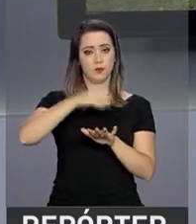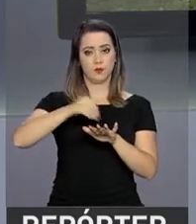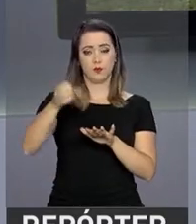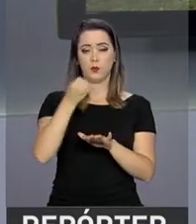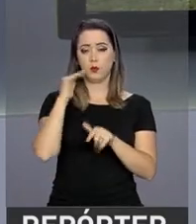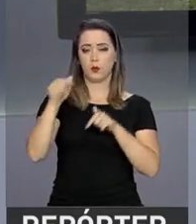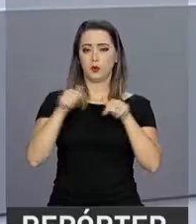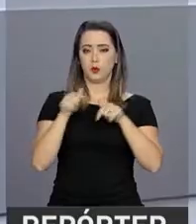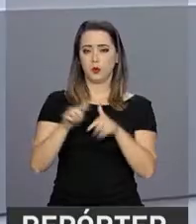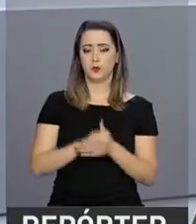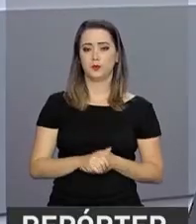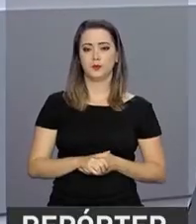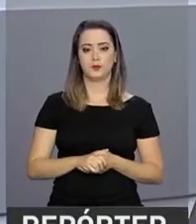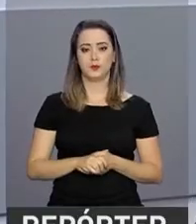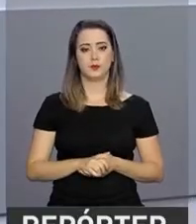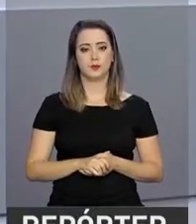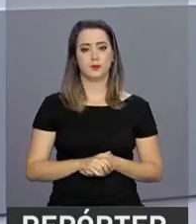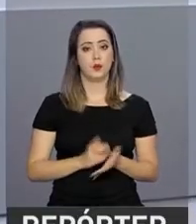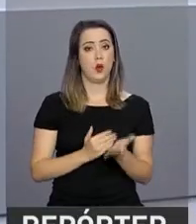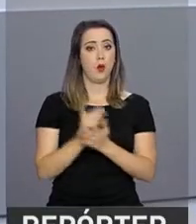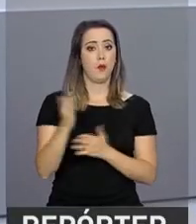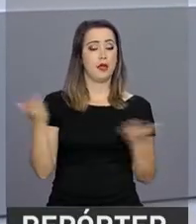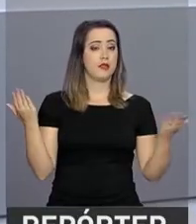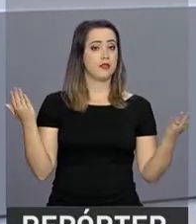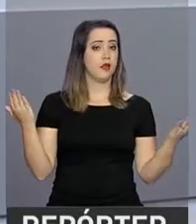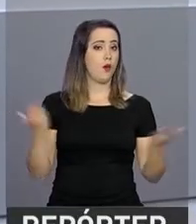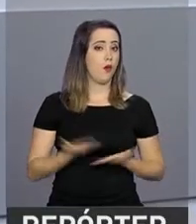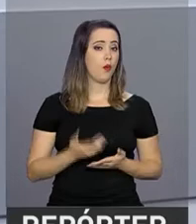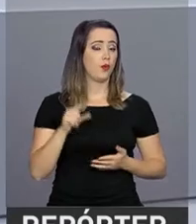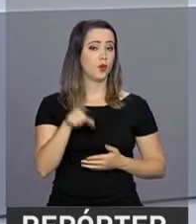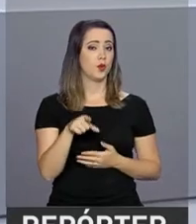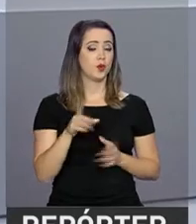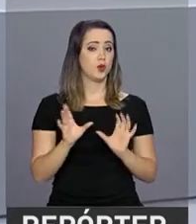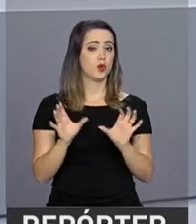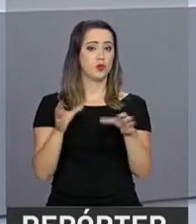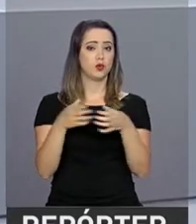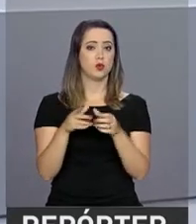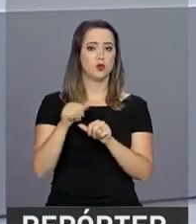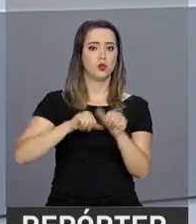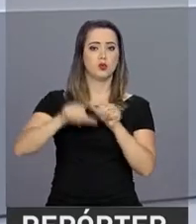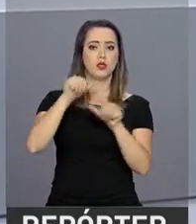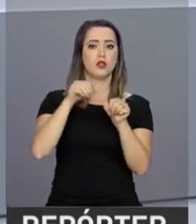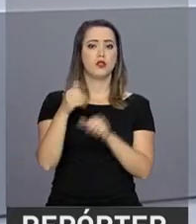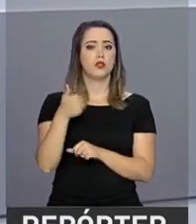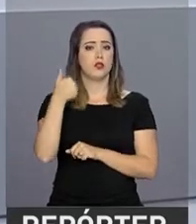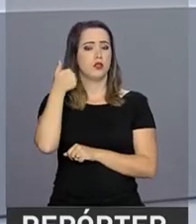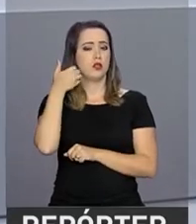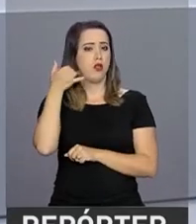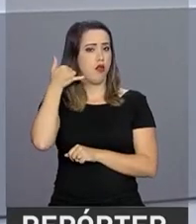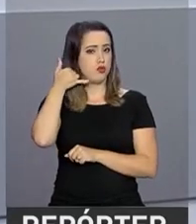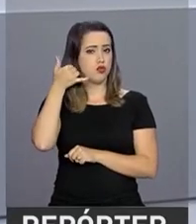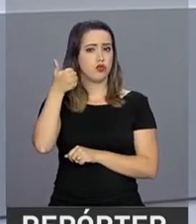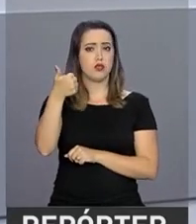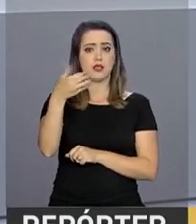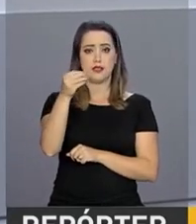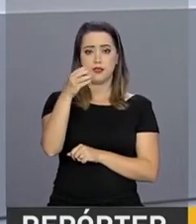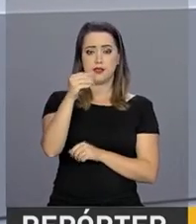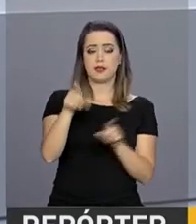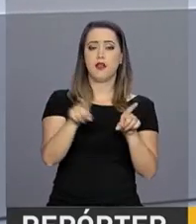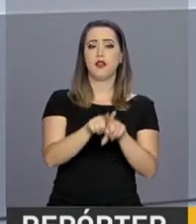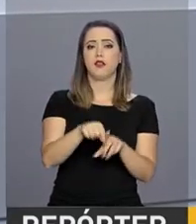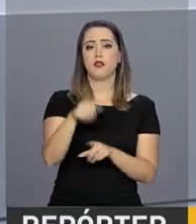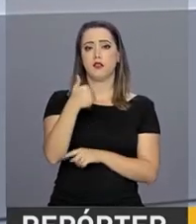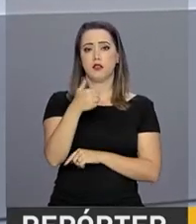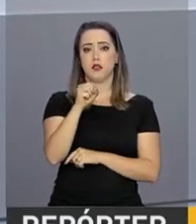informações. Bom trabalho. E começa a funcionar hoje o redirecionamento automático de ligações entre o Disque 100 e o